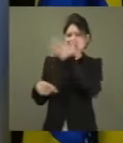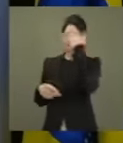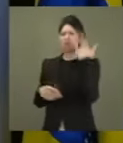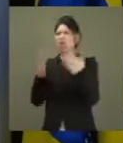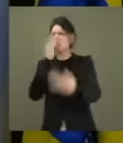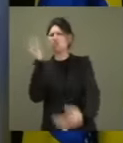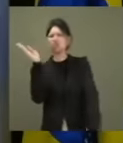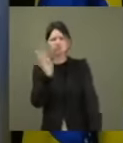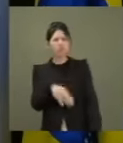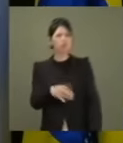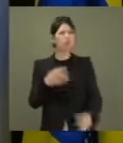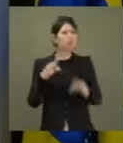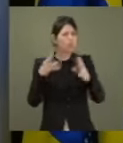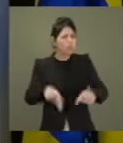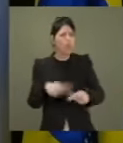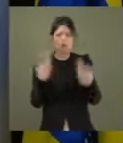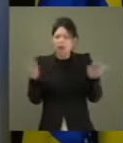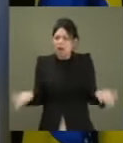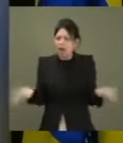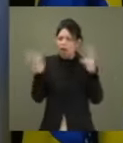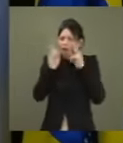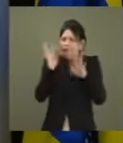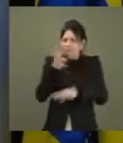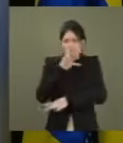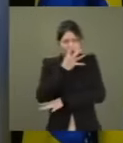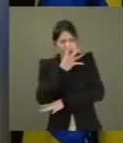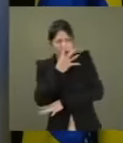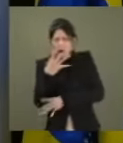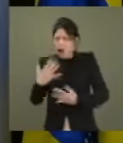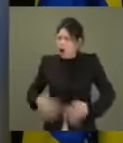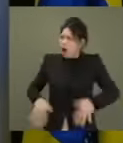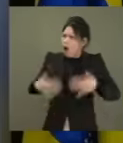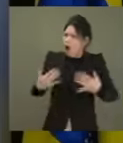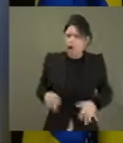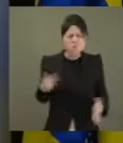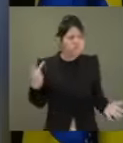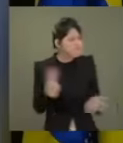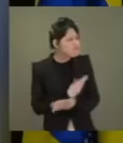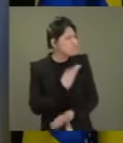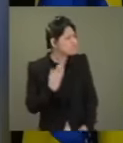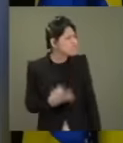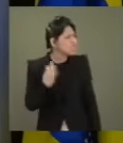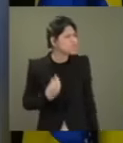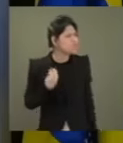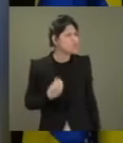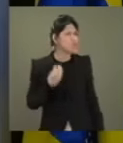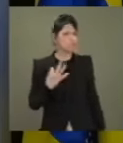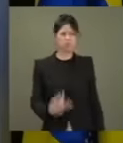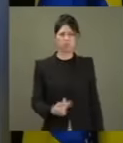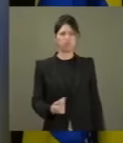Tudo isso a gente está vendo aos montes certas